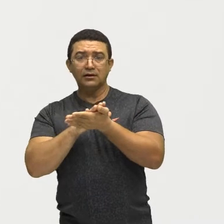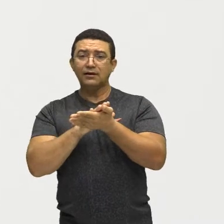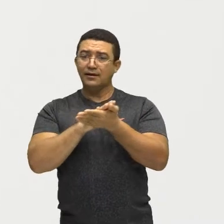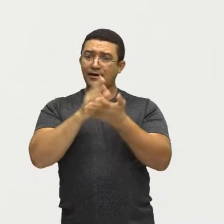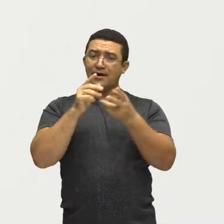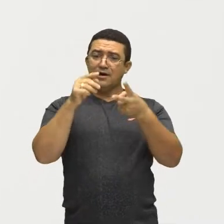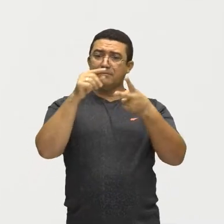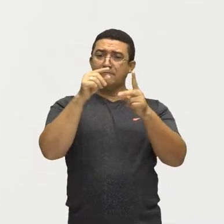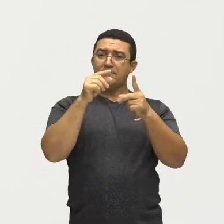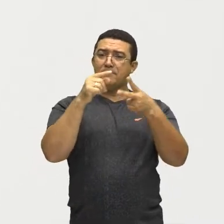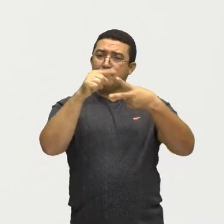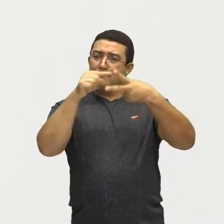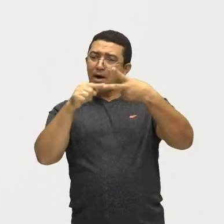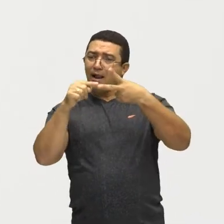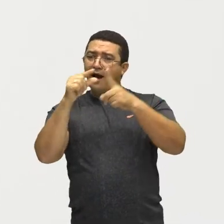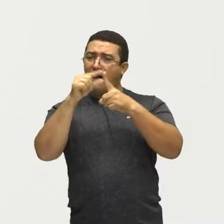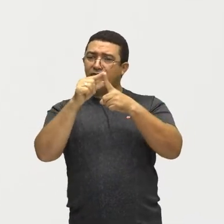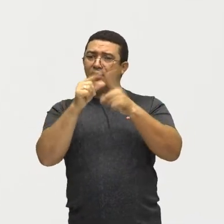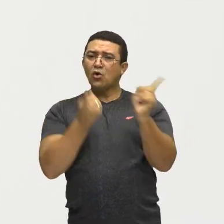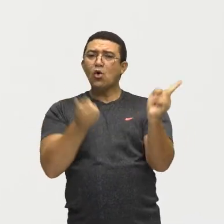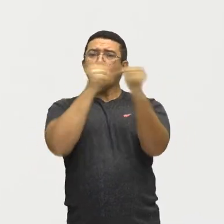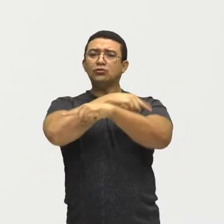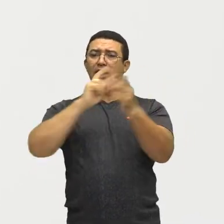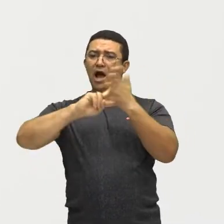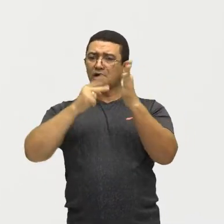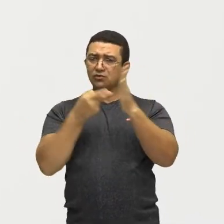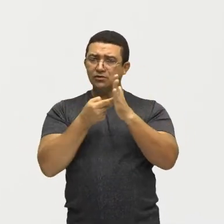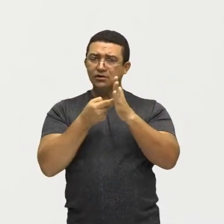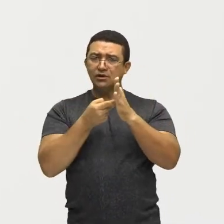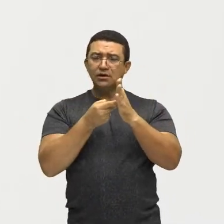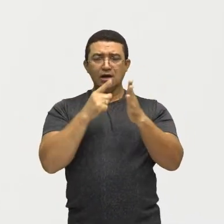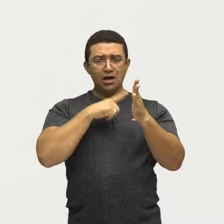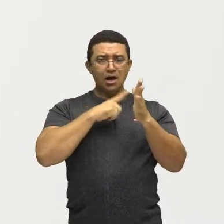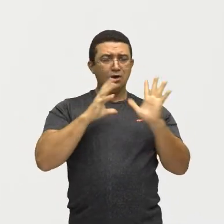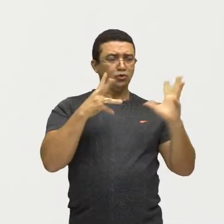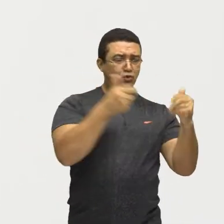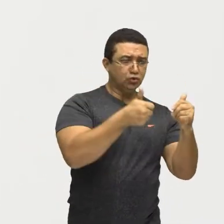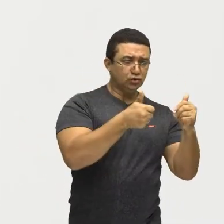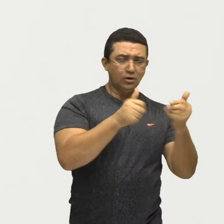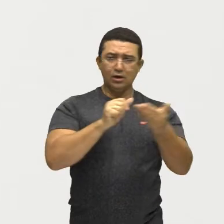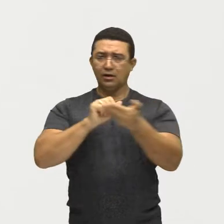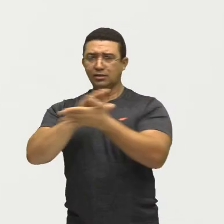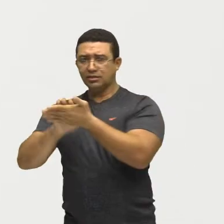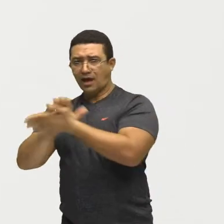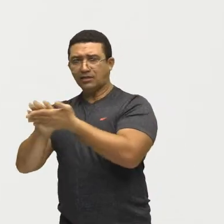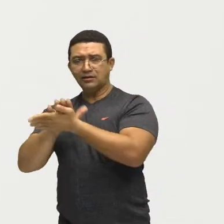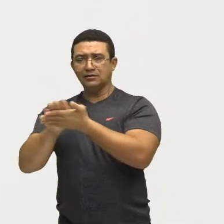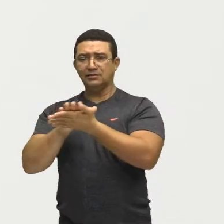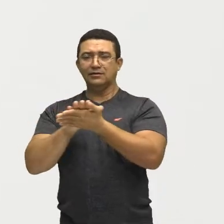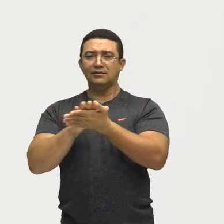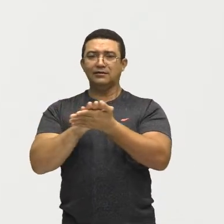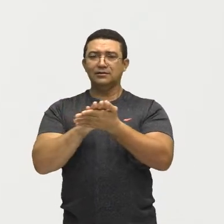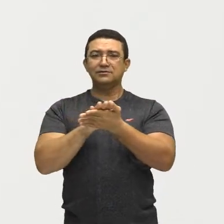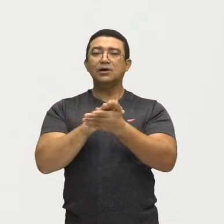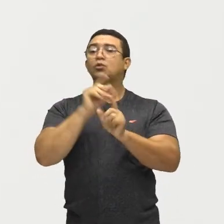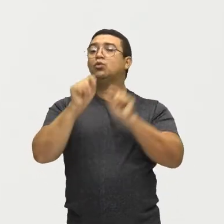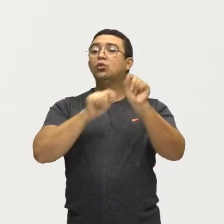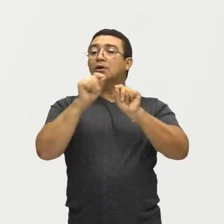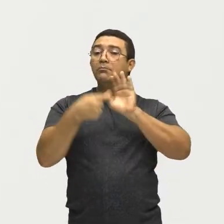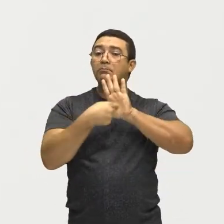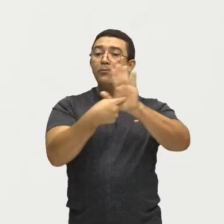de palavras opostas, sentidos opostos, mas foi colocada aí intencionalmente, né,